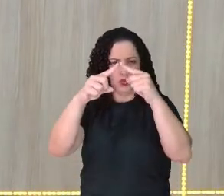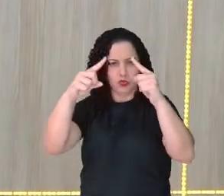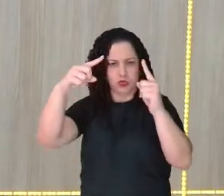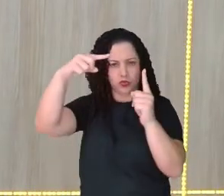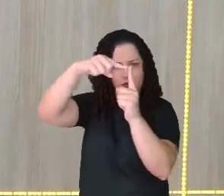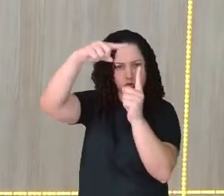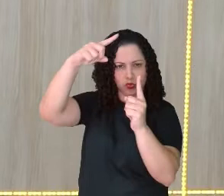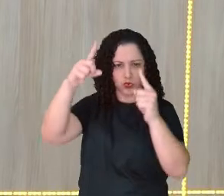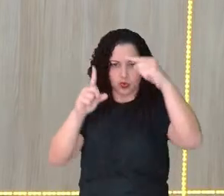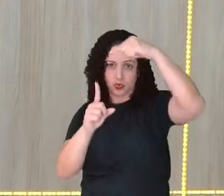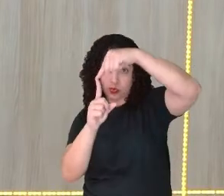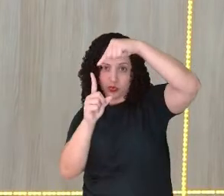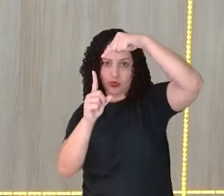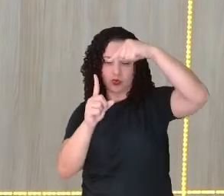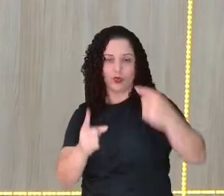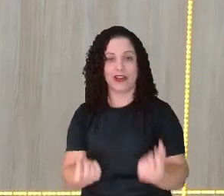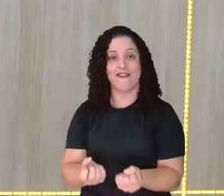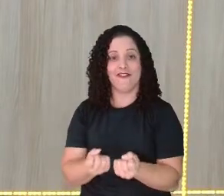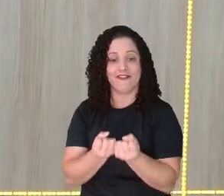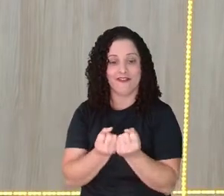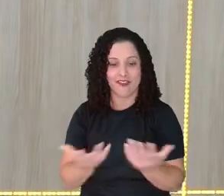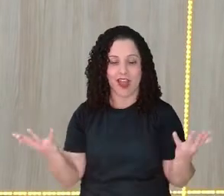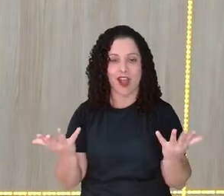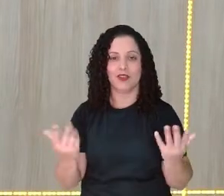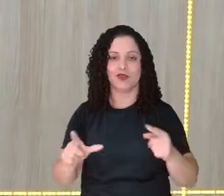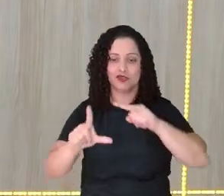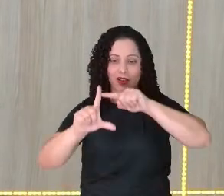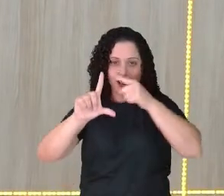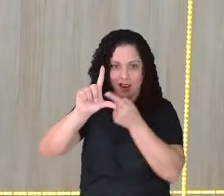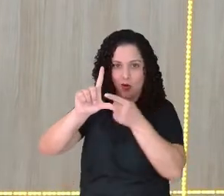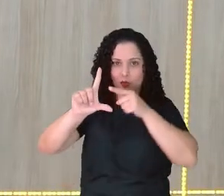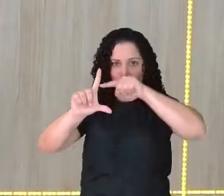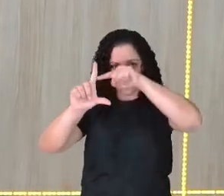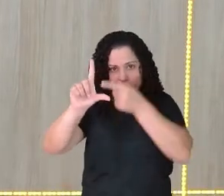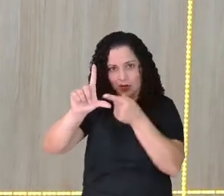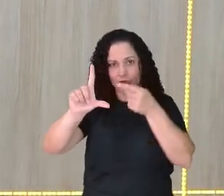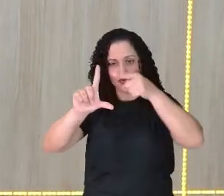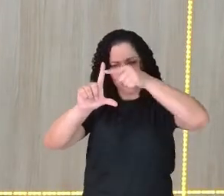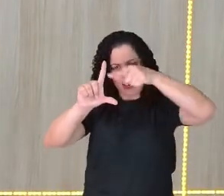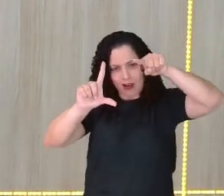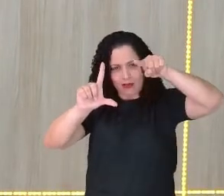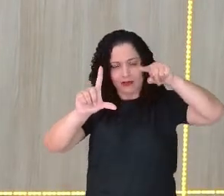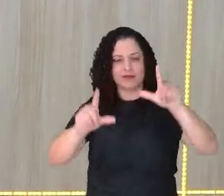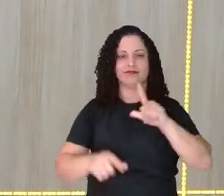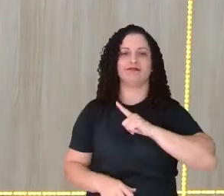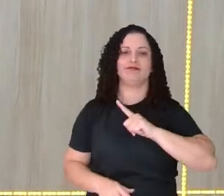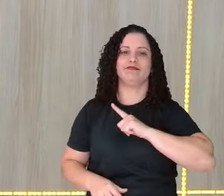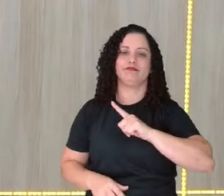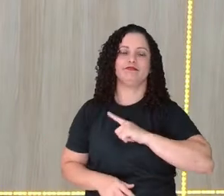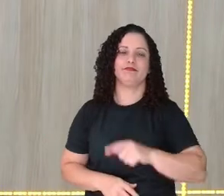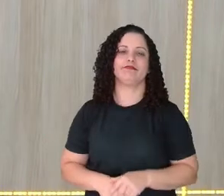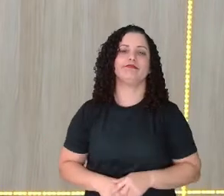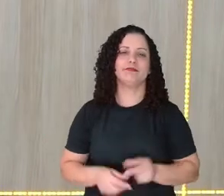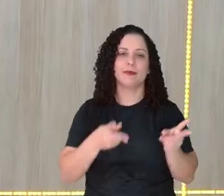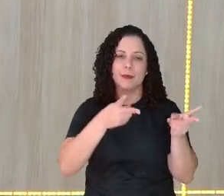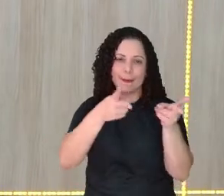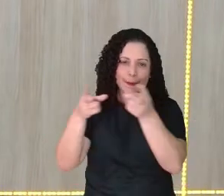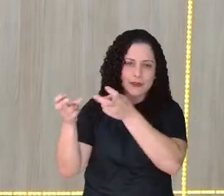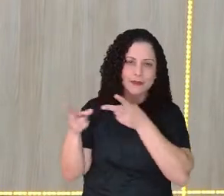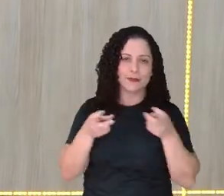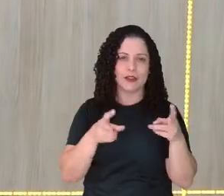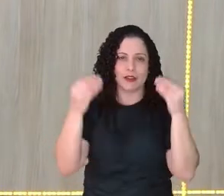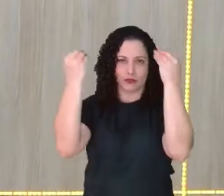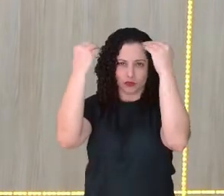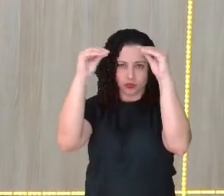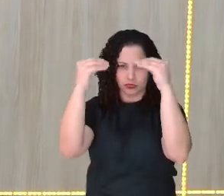na parte de polígonos aí, apenas nos seus lados, né? Que são essas linhas poligonais. Mas note que quando a gente vai colocando